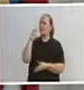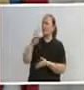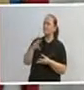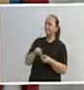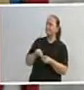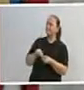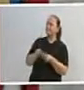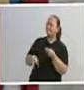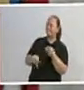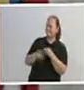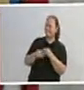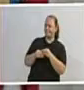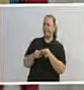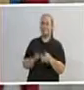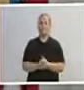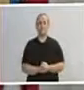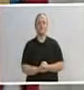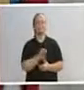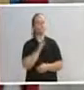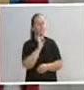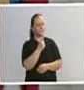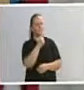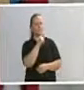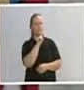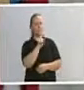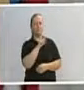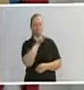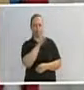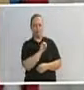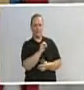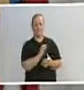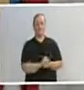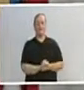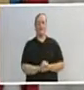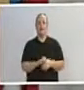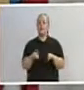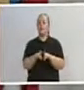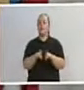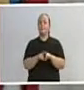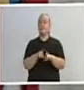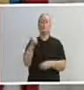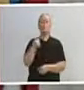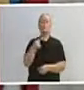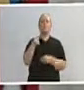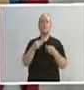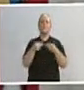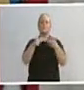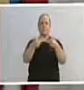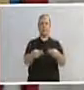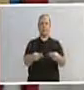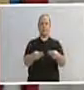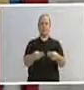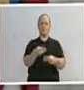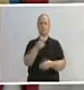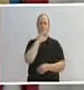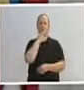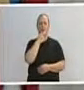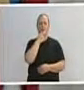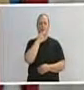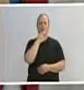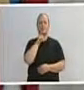presidente. Mais 1 minuto e 30 para a sua conclusão, vereador. E que sirva a fala do primeiro-ministro inglês.